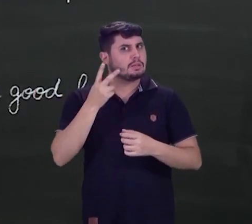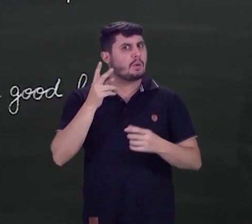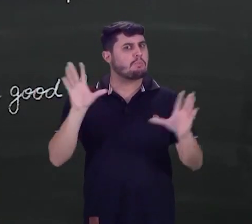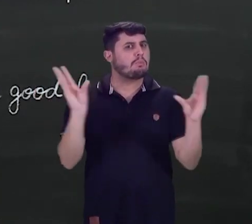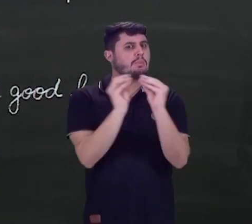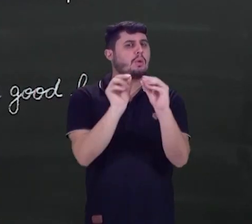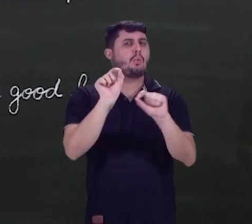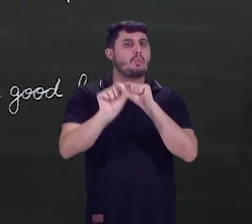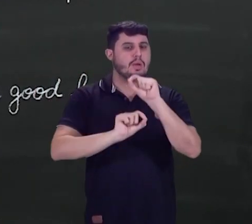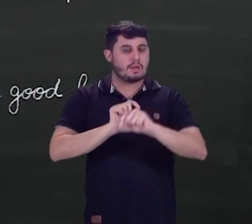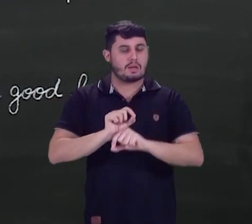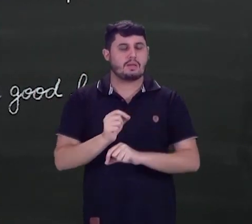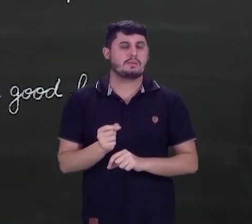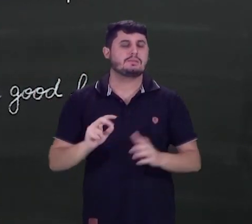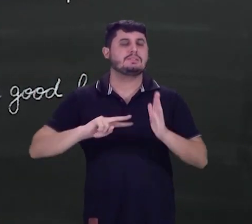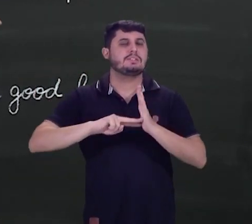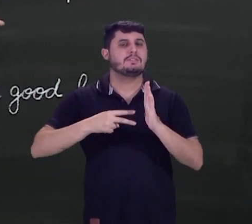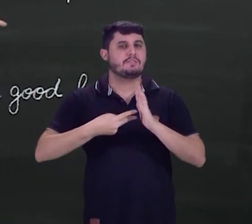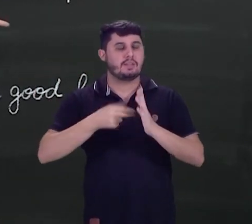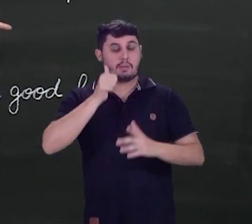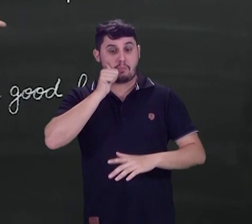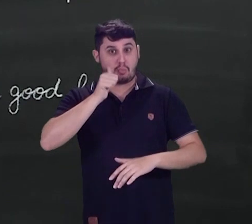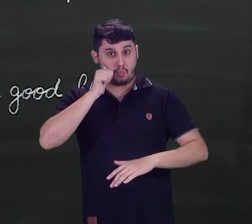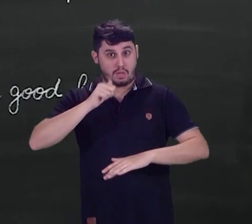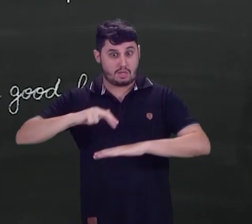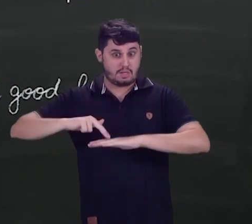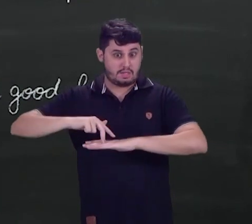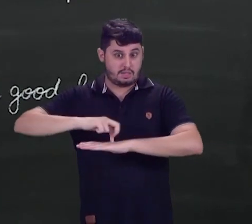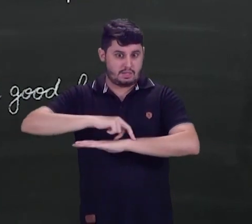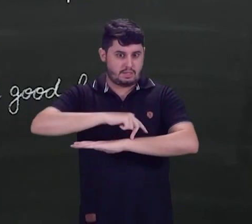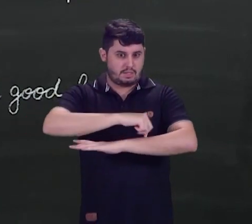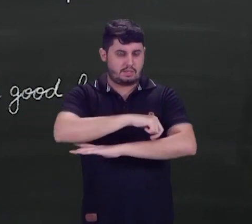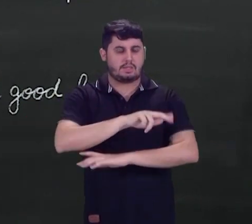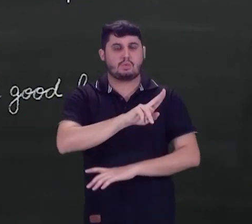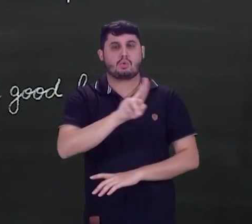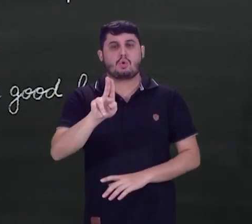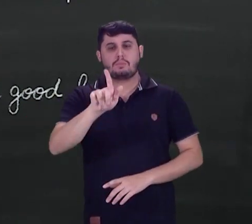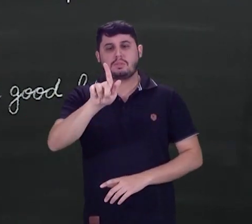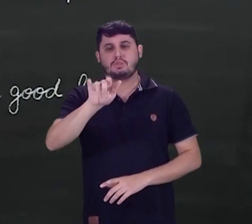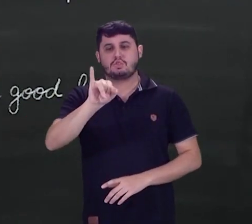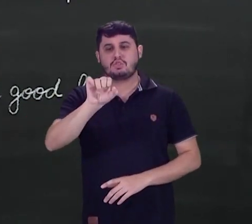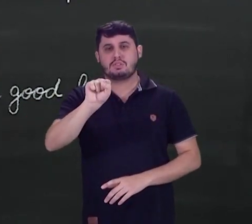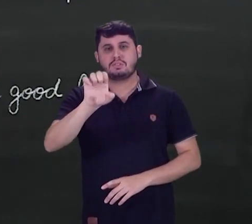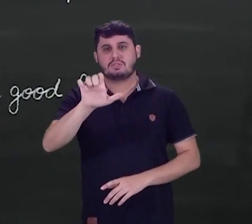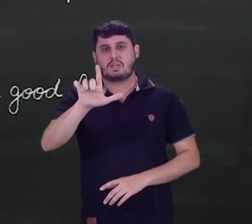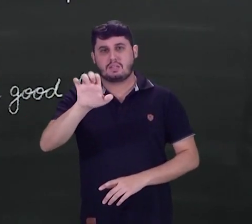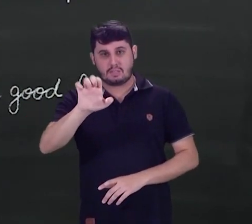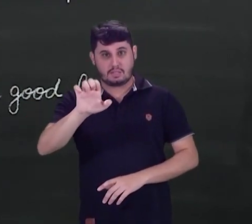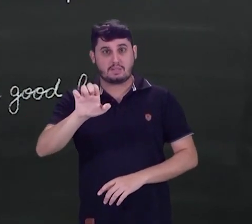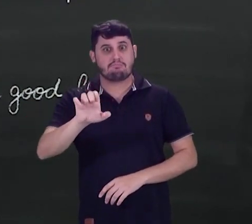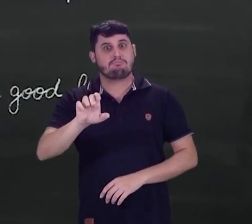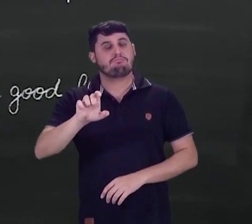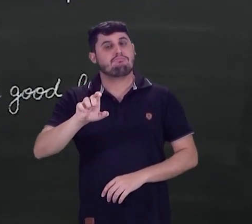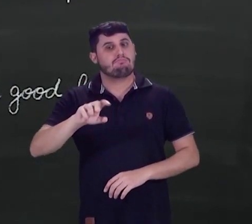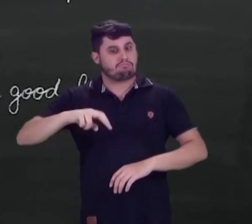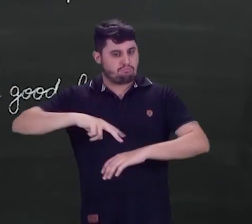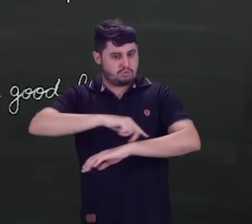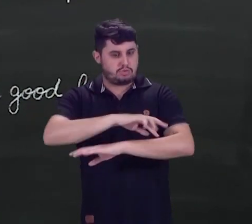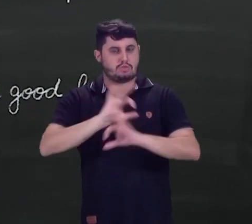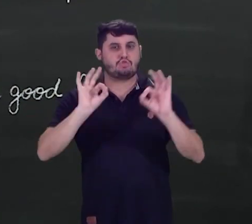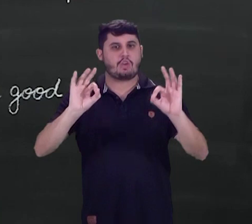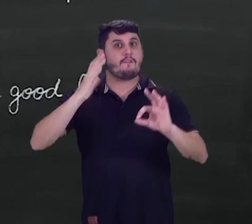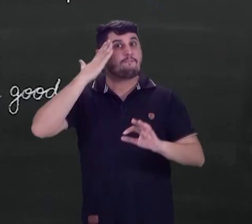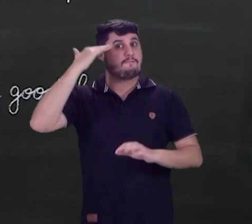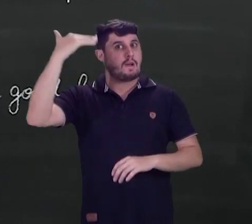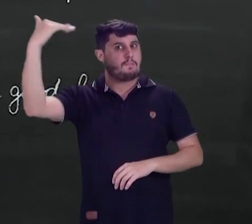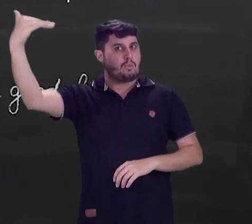Bündchen é uma top model famosa. Vou voltar aqui para o nome dela, ó. Gisele Bündchen. O nome dela é